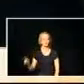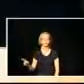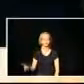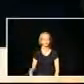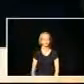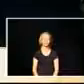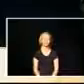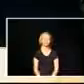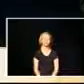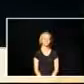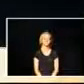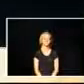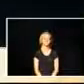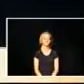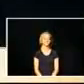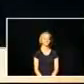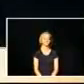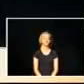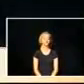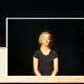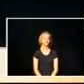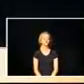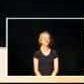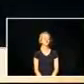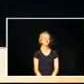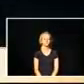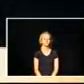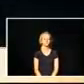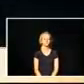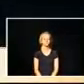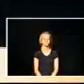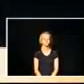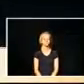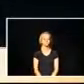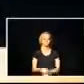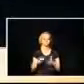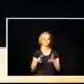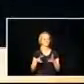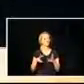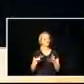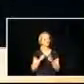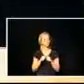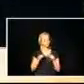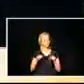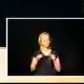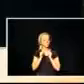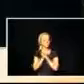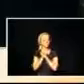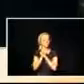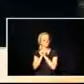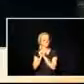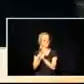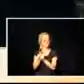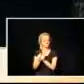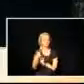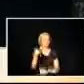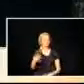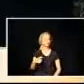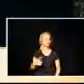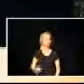Carlos Peixoto e também a todos que nos acompanham, mais uma vez estamos de volta aqui na tribuna,